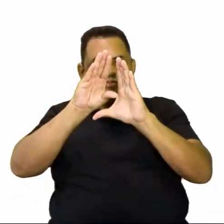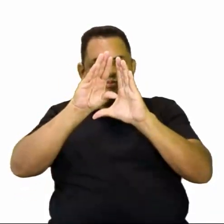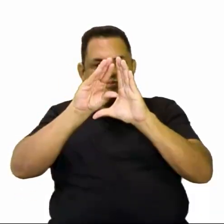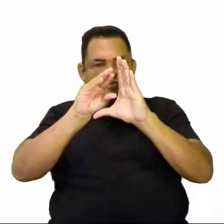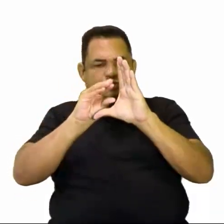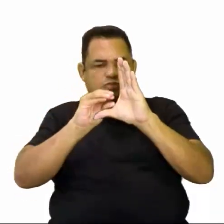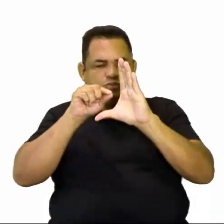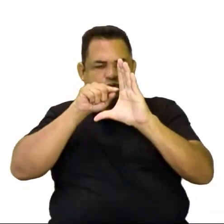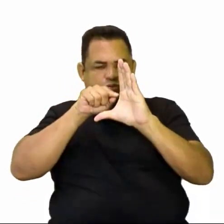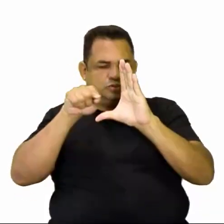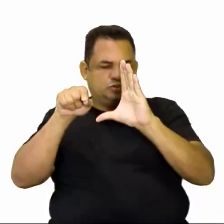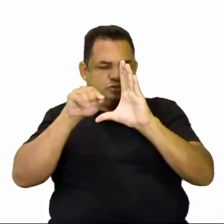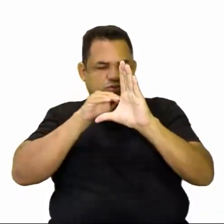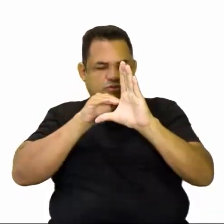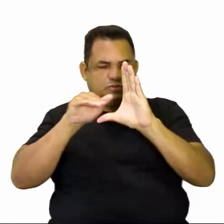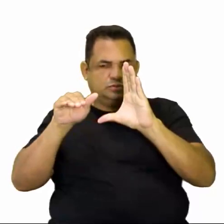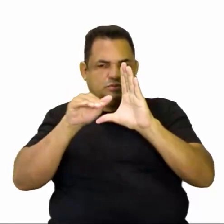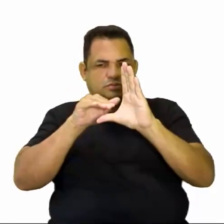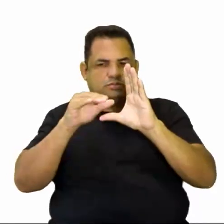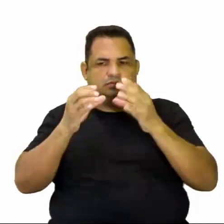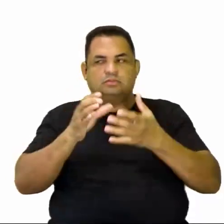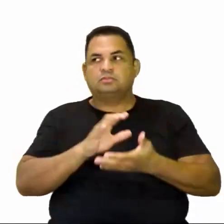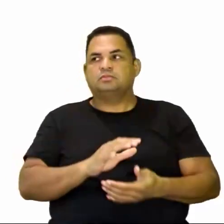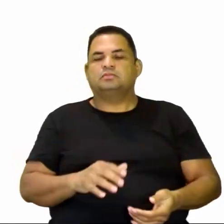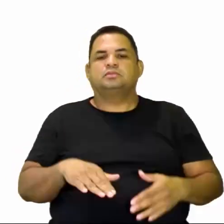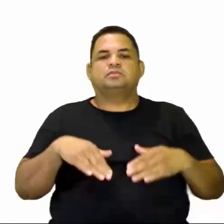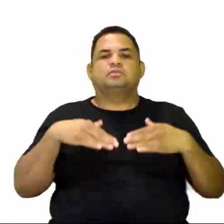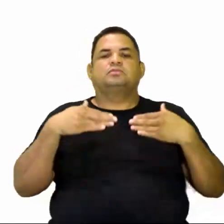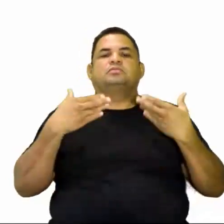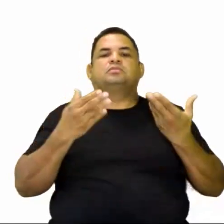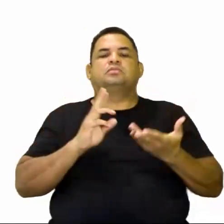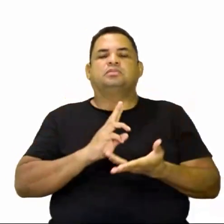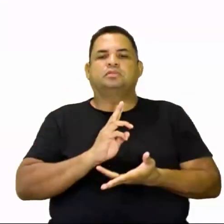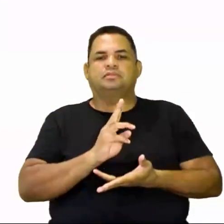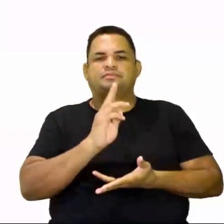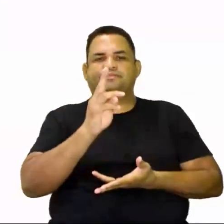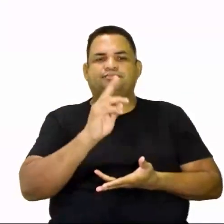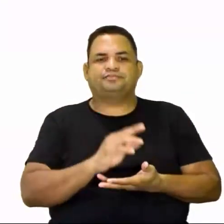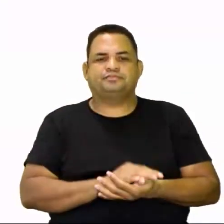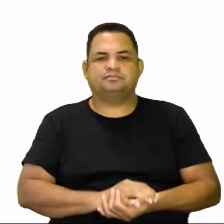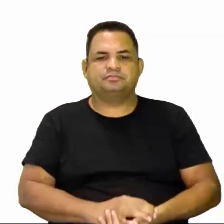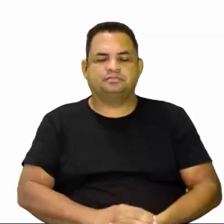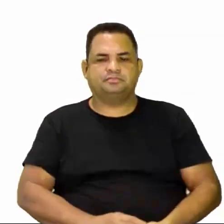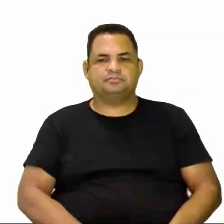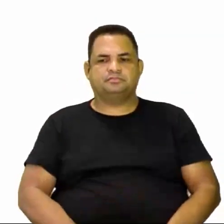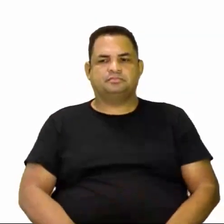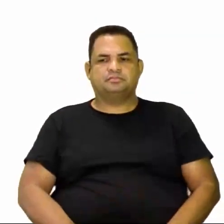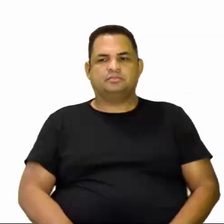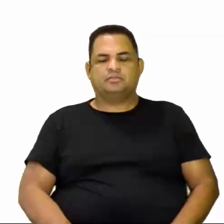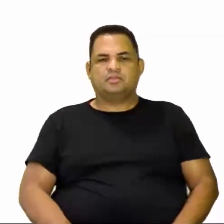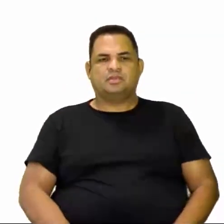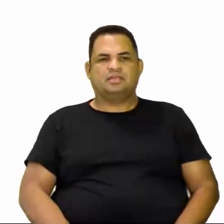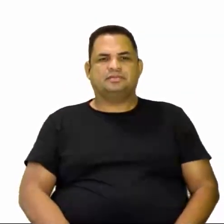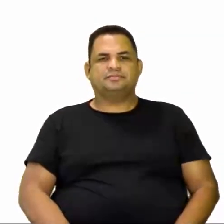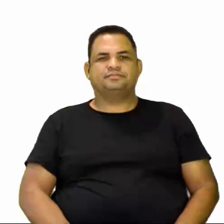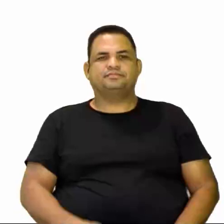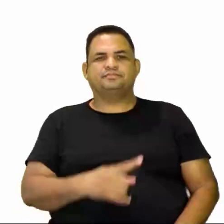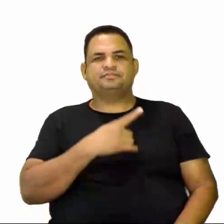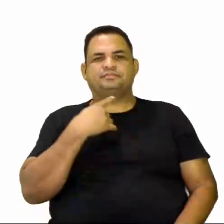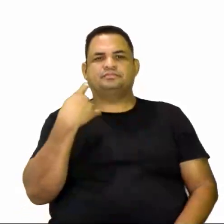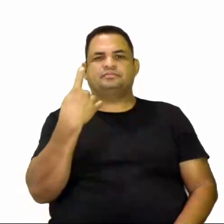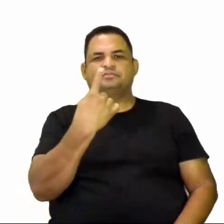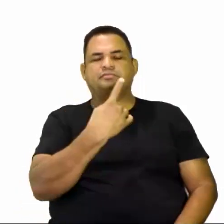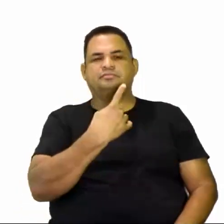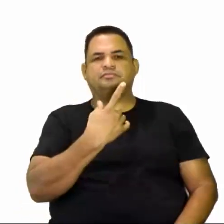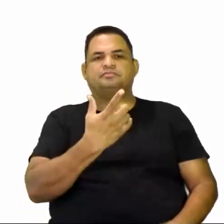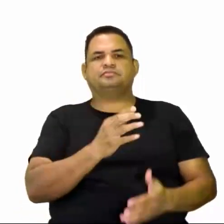fica dissolvido na água. Continuando, meu caro aluno, que bacana! Nós temos aqui